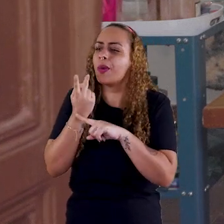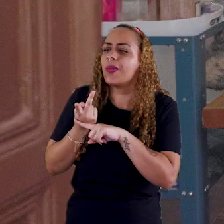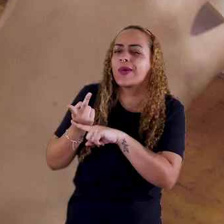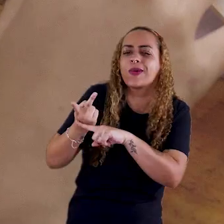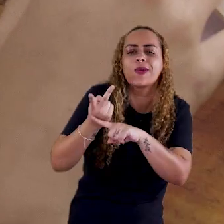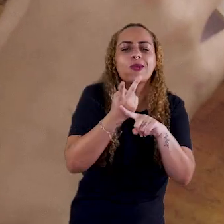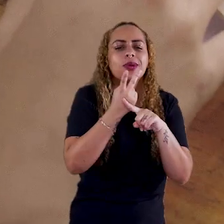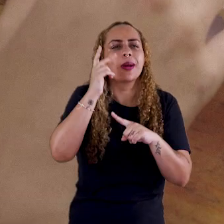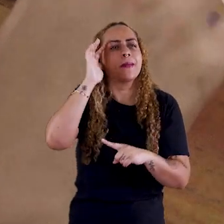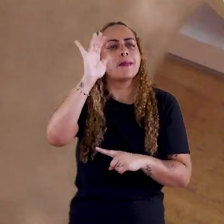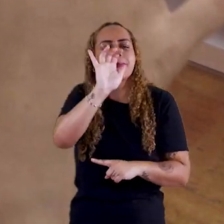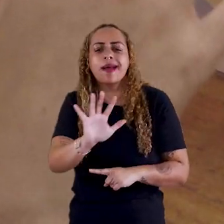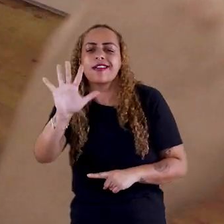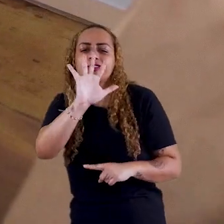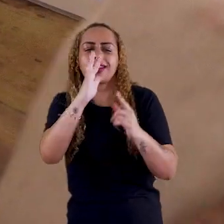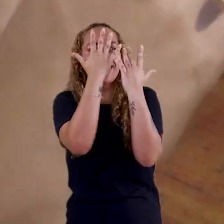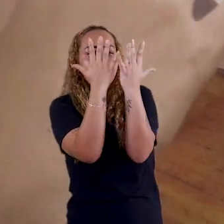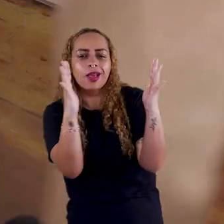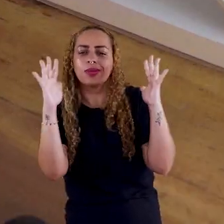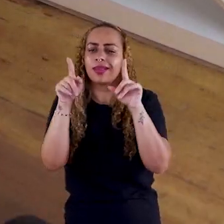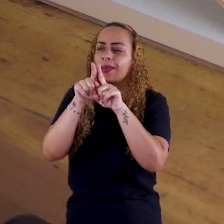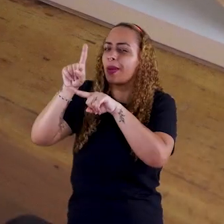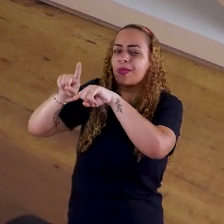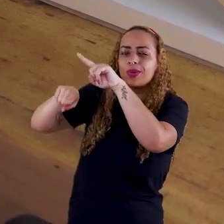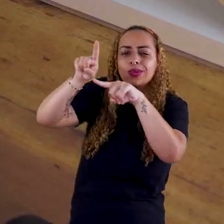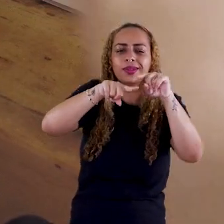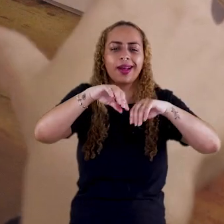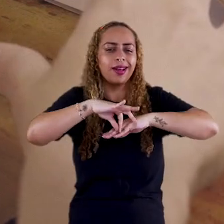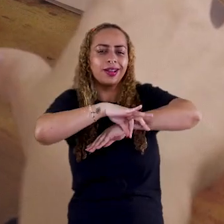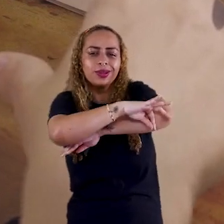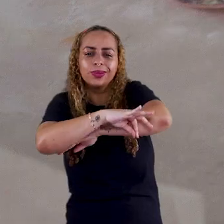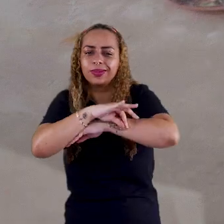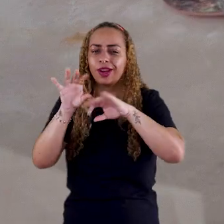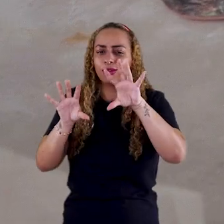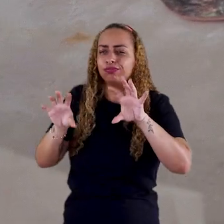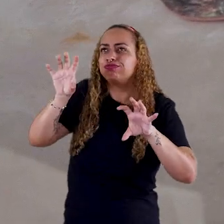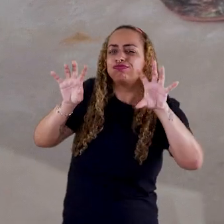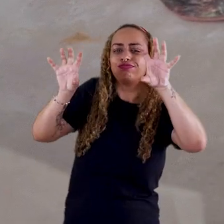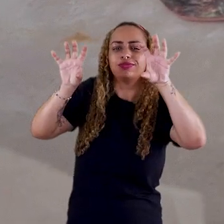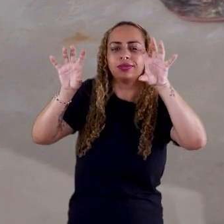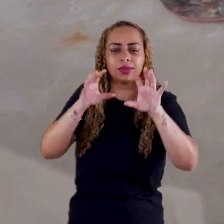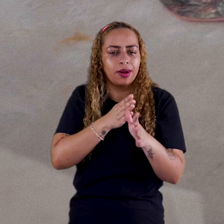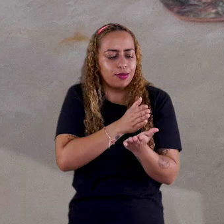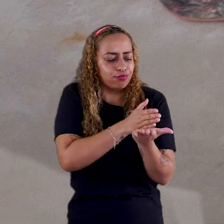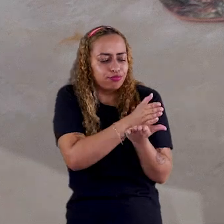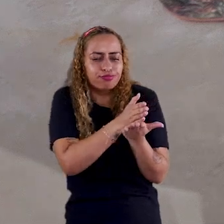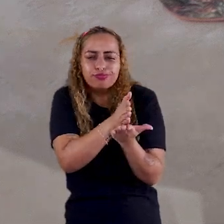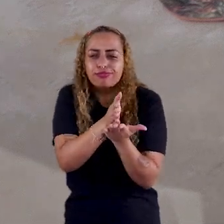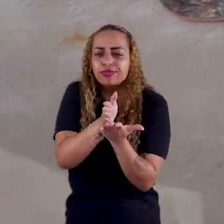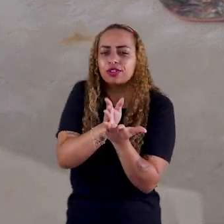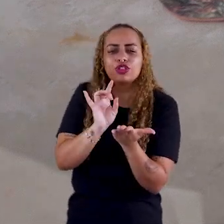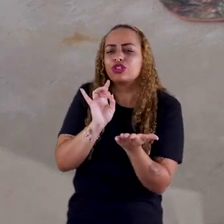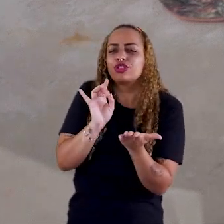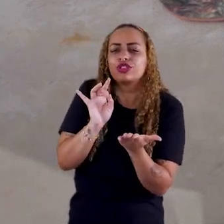da natureza, ornamentos arquitetônicos, né, foi uma gama ampla, assim, né, não necessariamente objetos